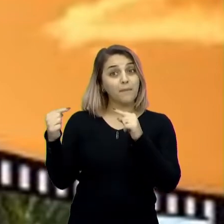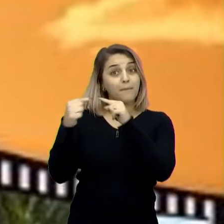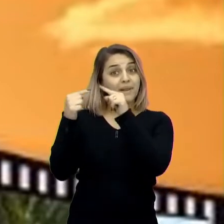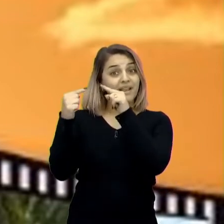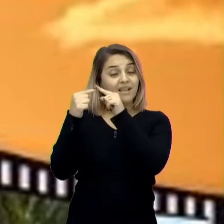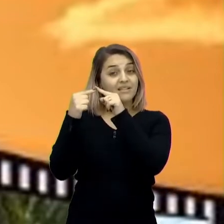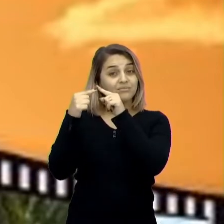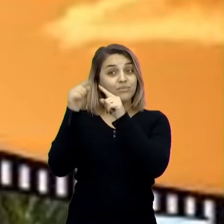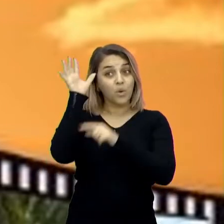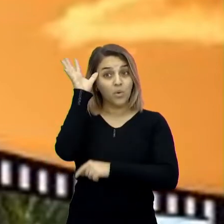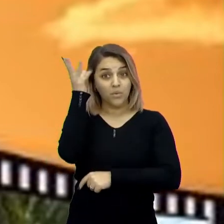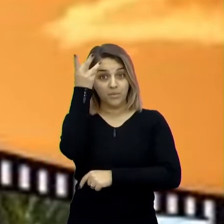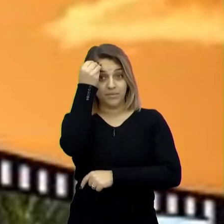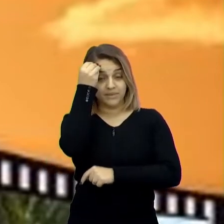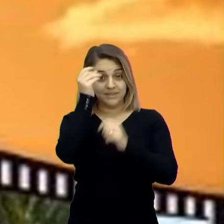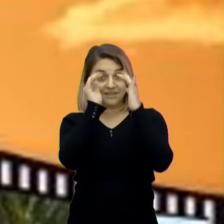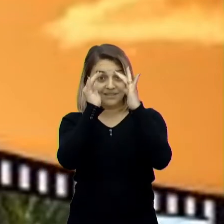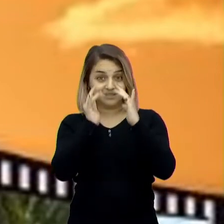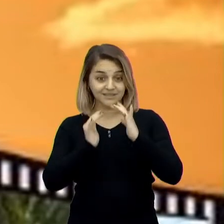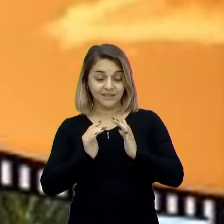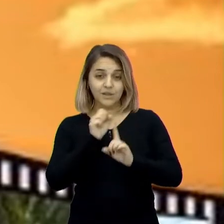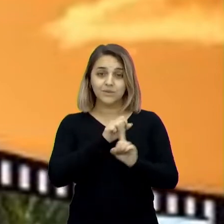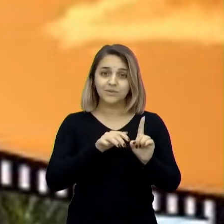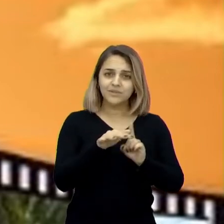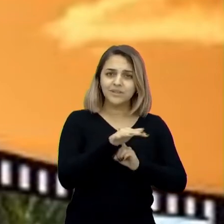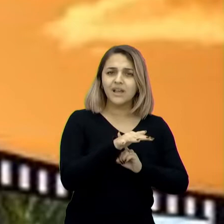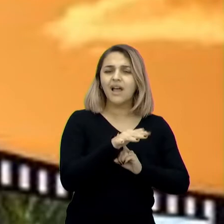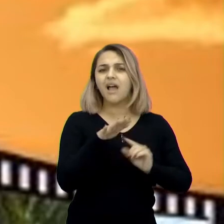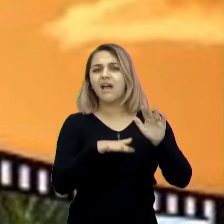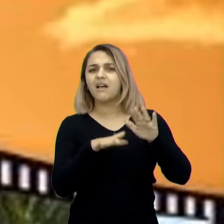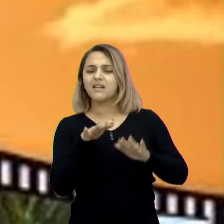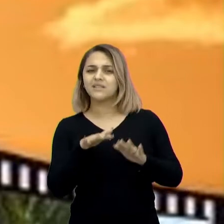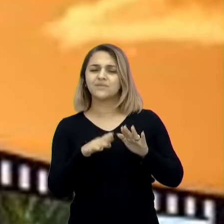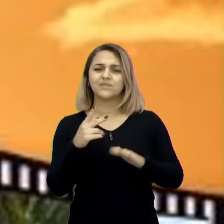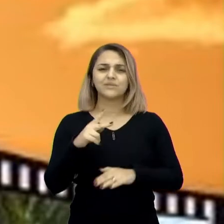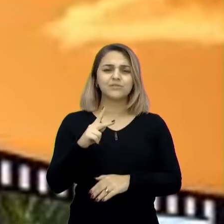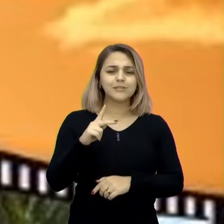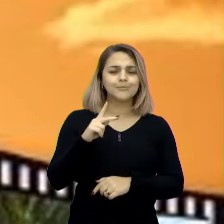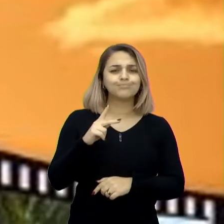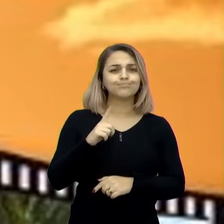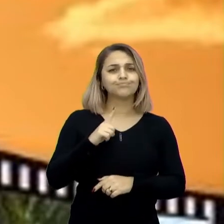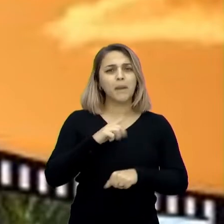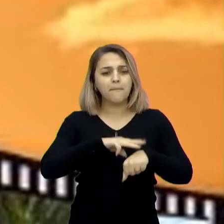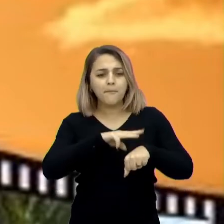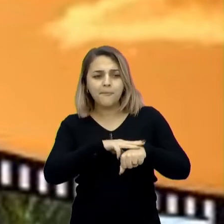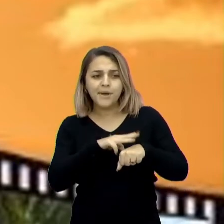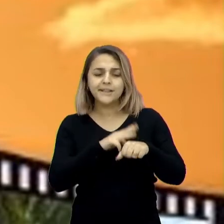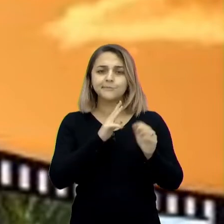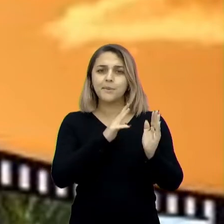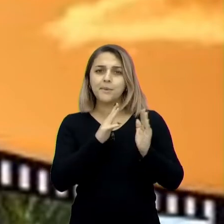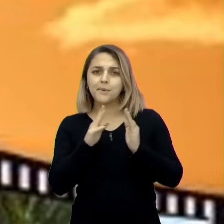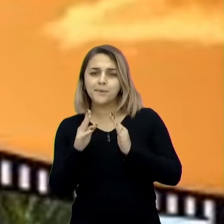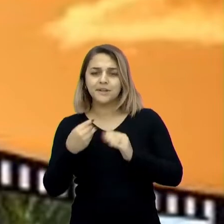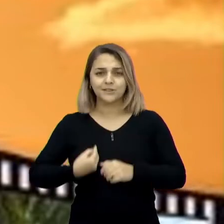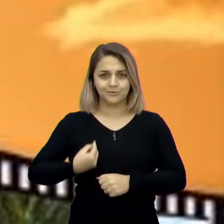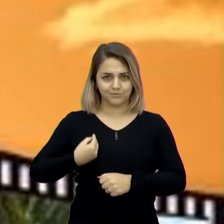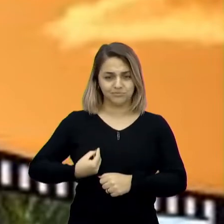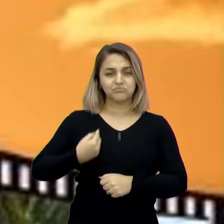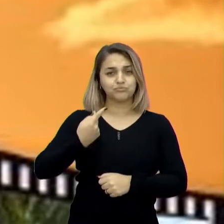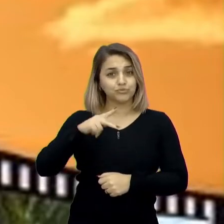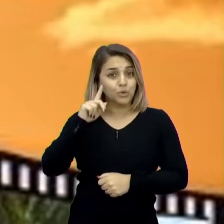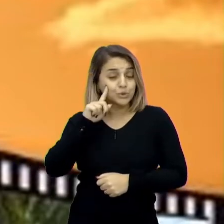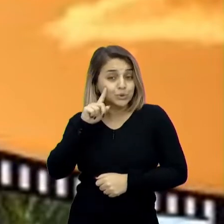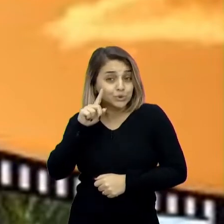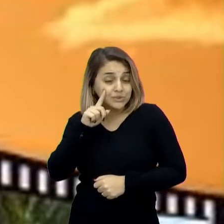vocês comecem a ter exemplos que às vezes com um recorte do seu dia a dia, com a intencionalidade